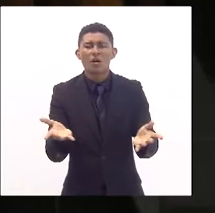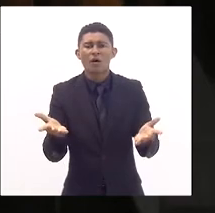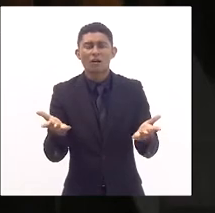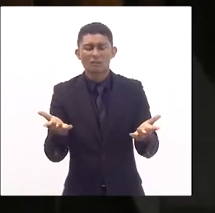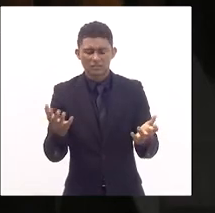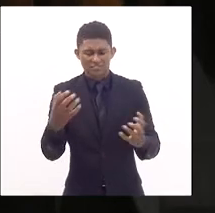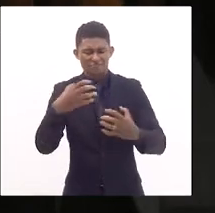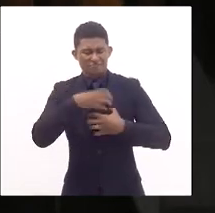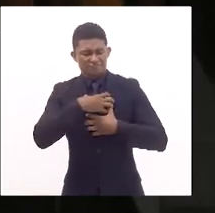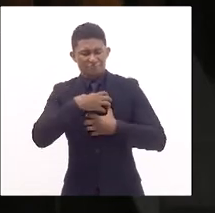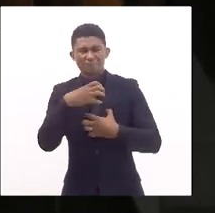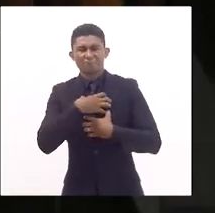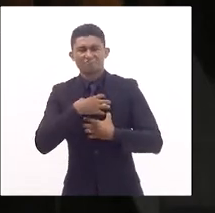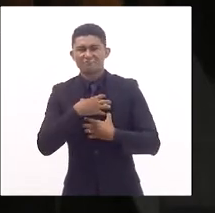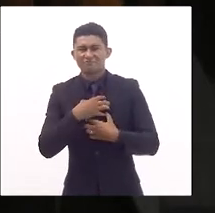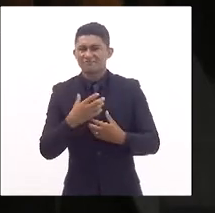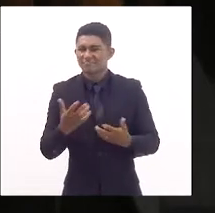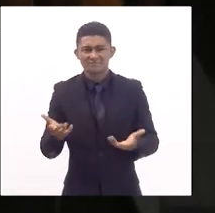Paixões